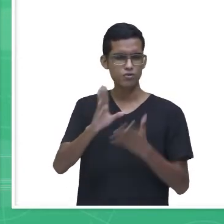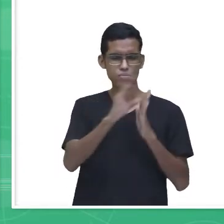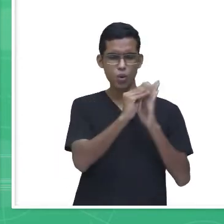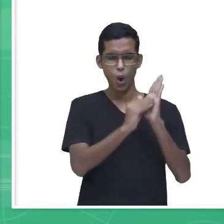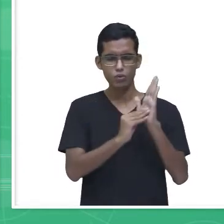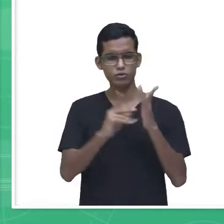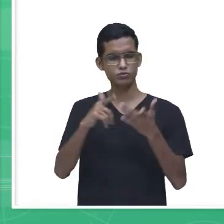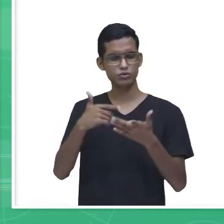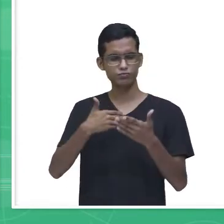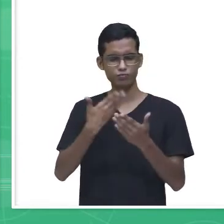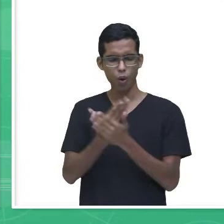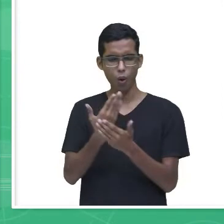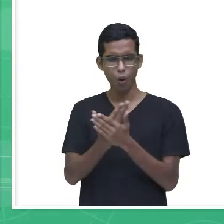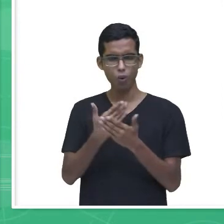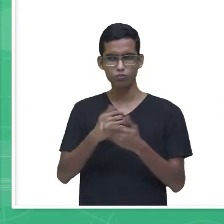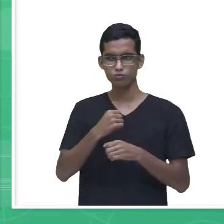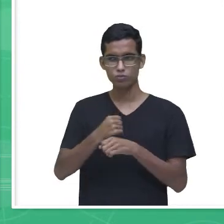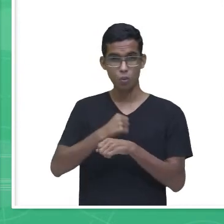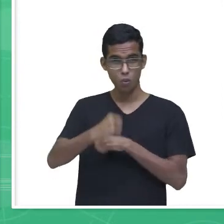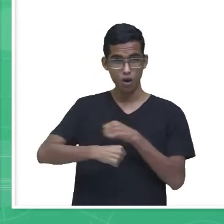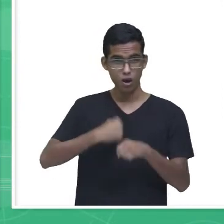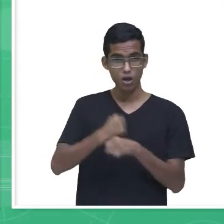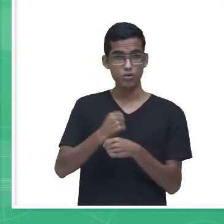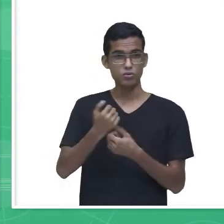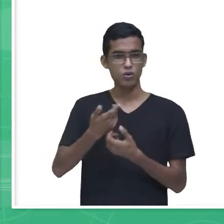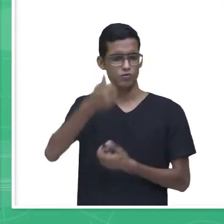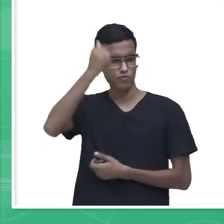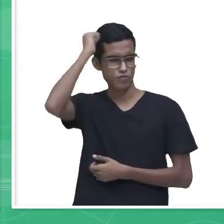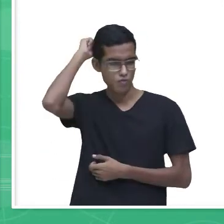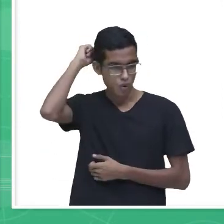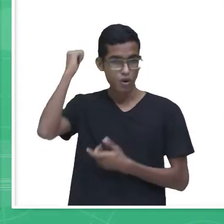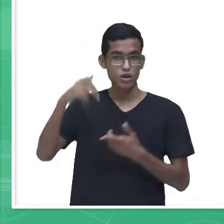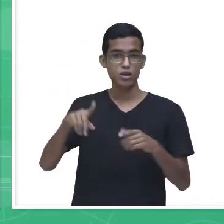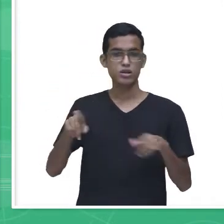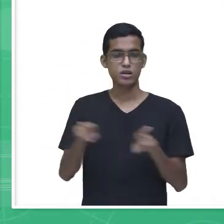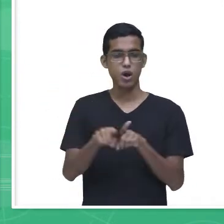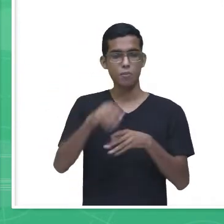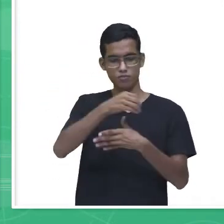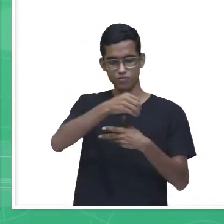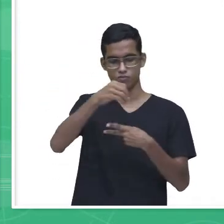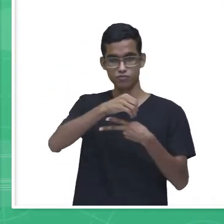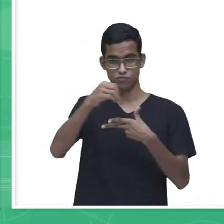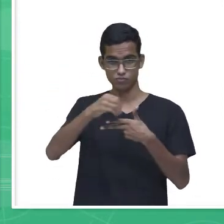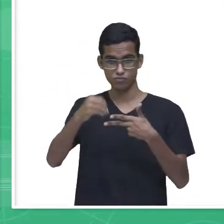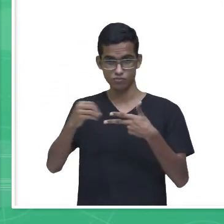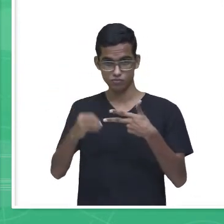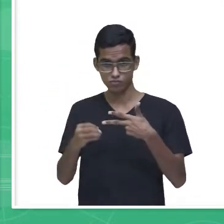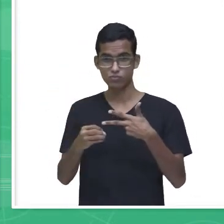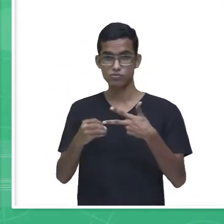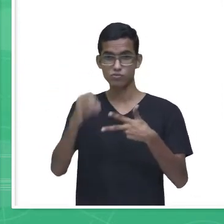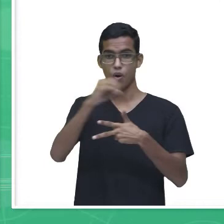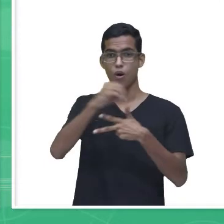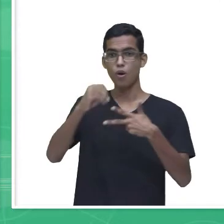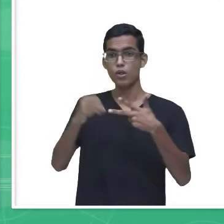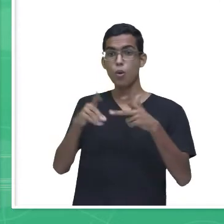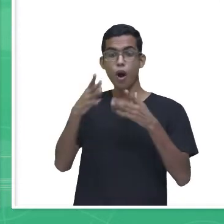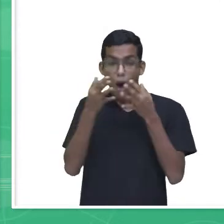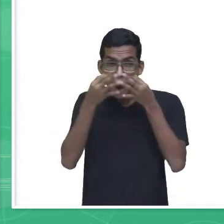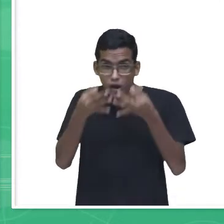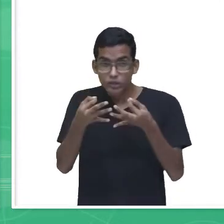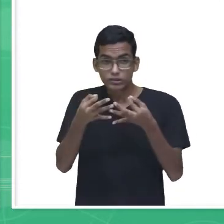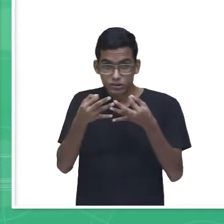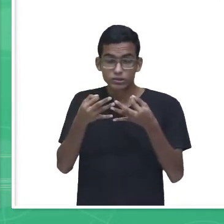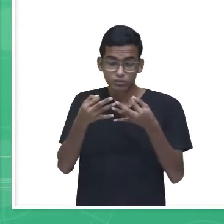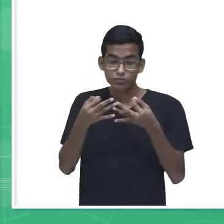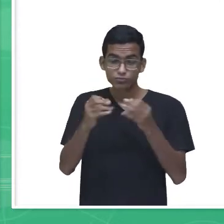ano, quando vocês forem fazer as avaliações com o vestibular, com o Enem, tá certo? Então, muita atenção, façam com muita vontade, muita atenção